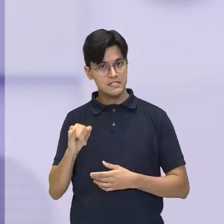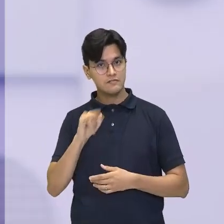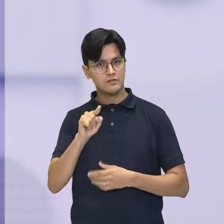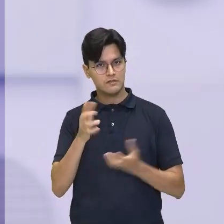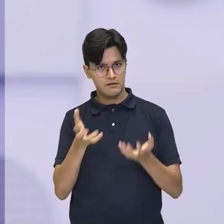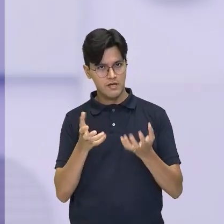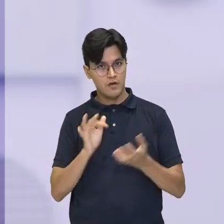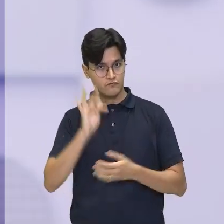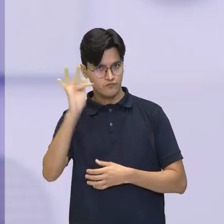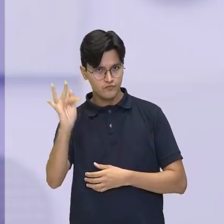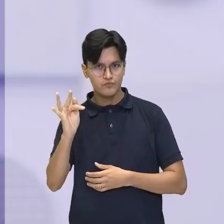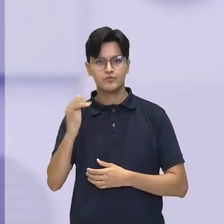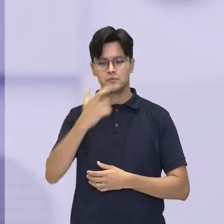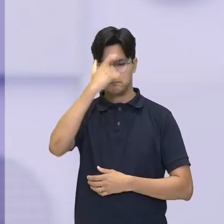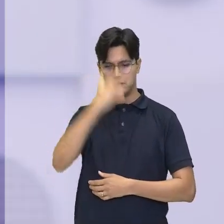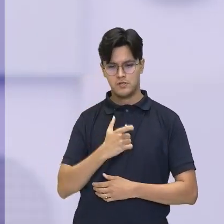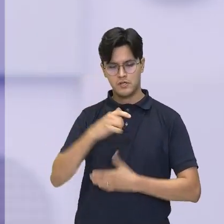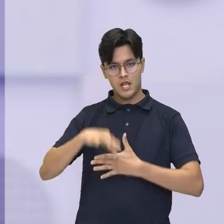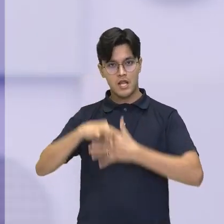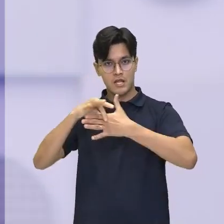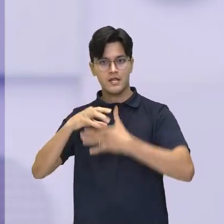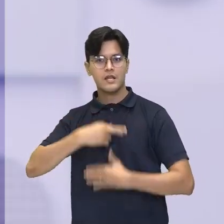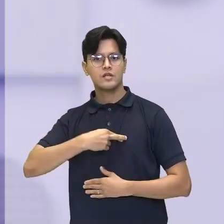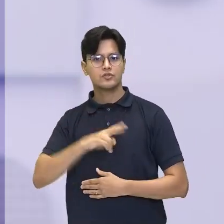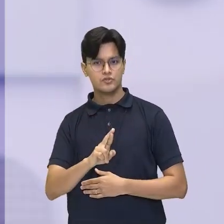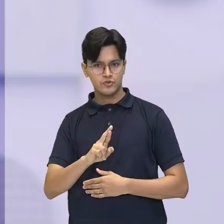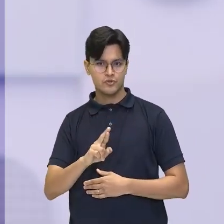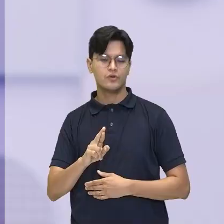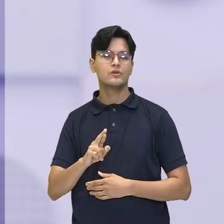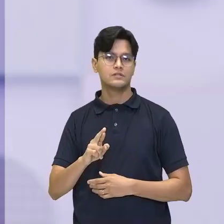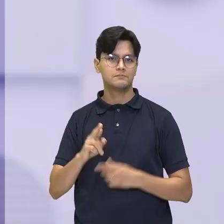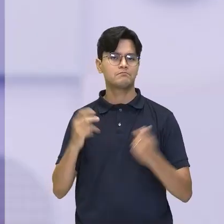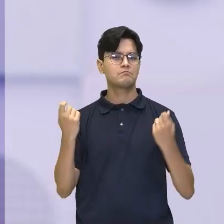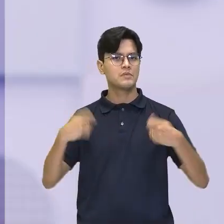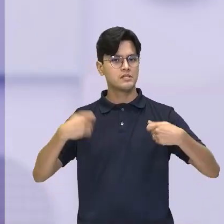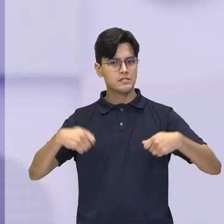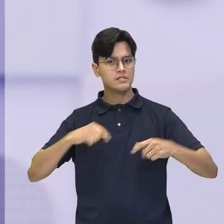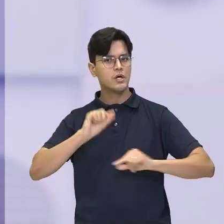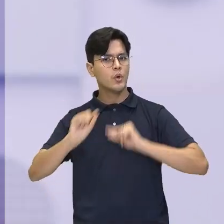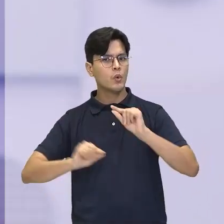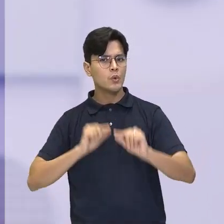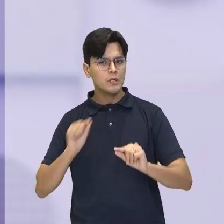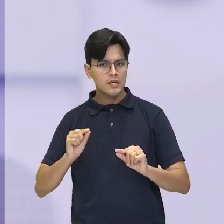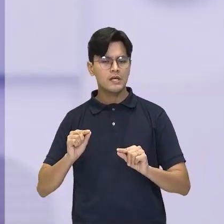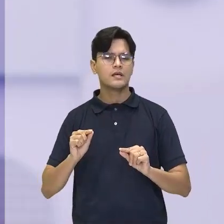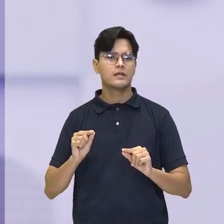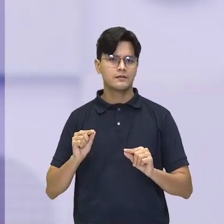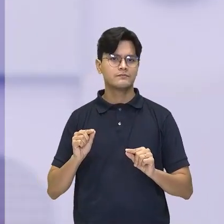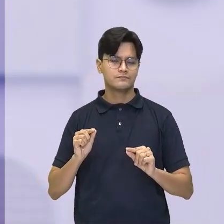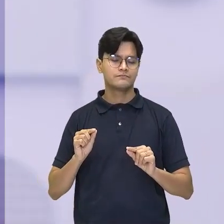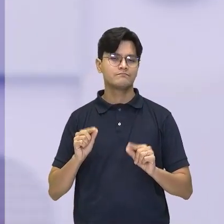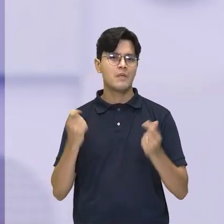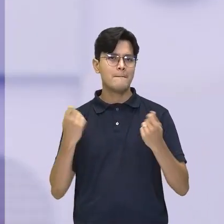disso. Por isso, o líder religioso não pode procurar benefícios para si, mas ele precisa